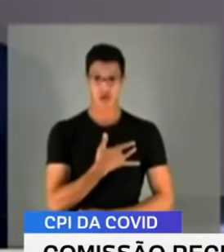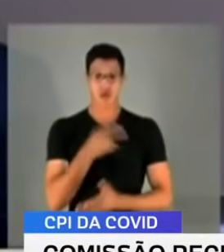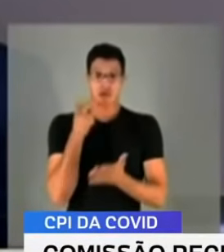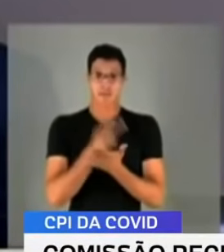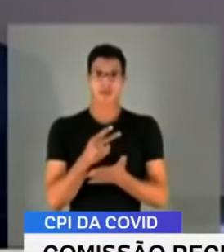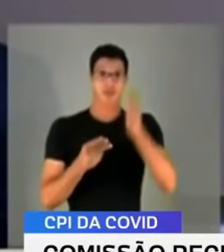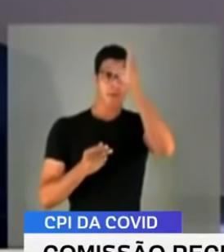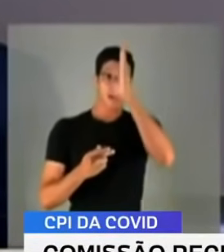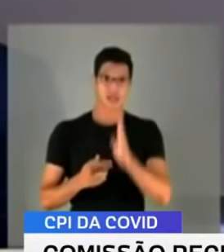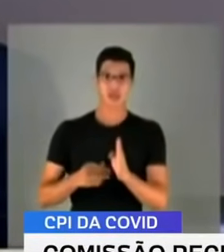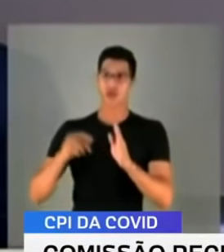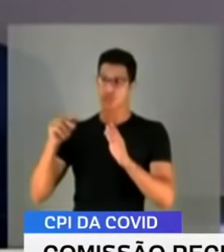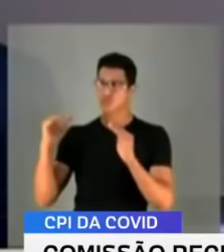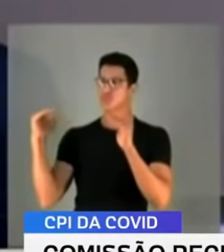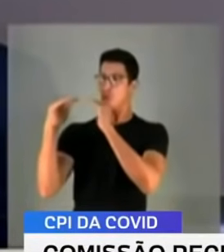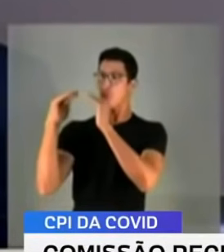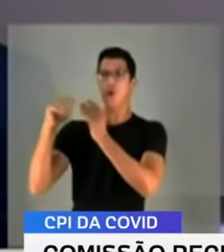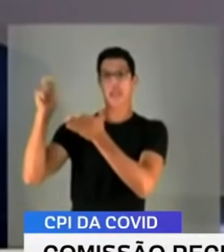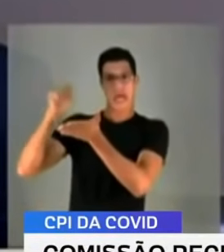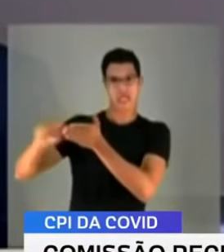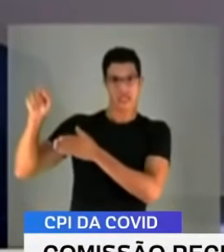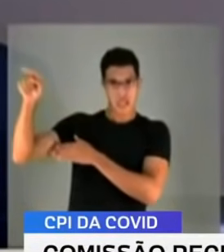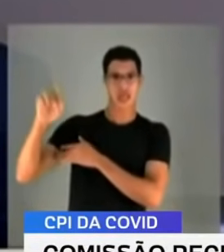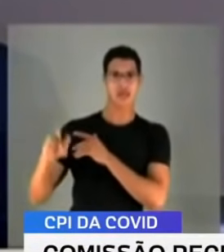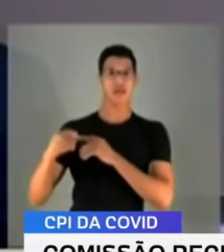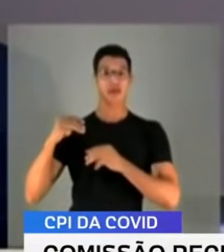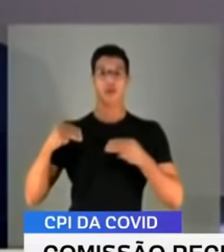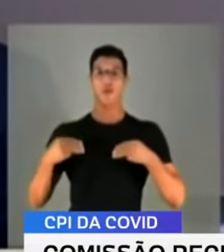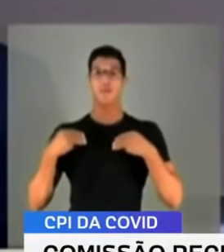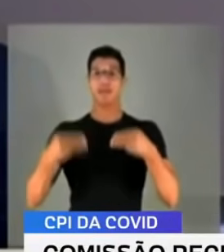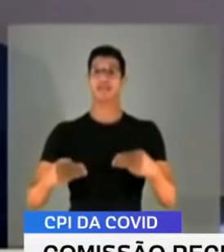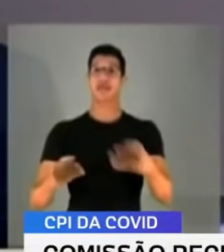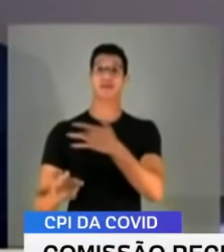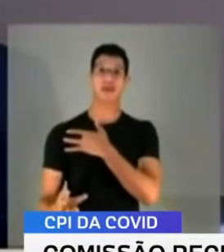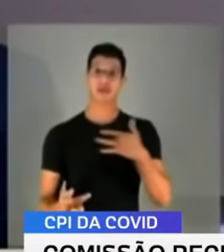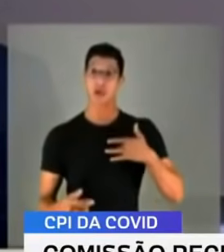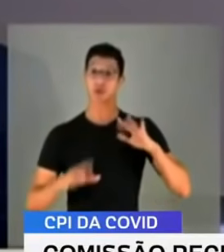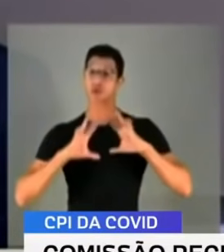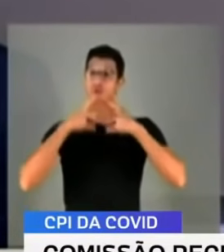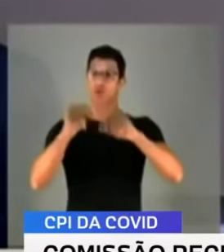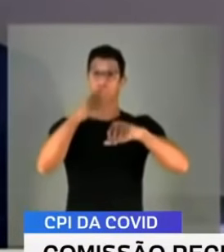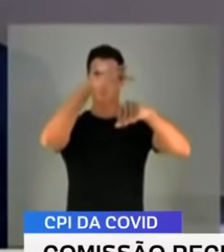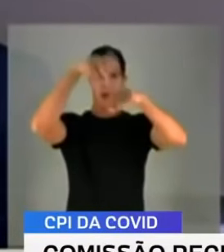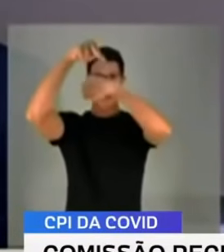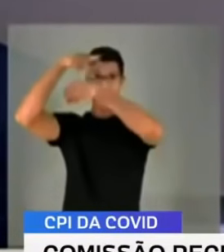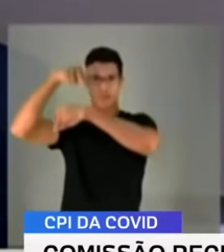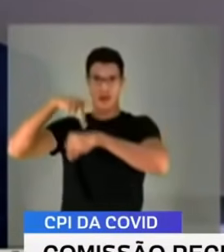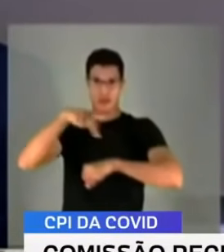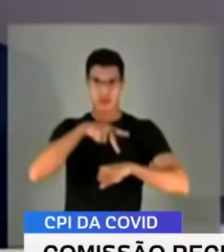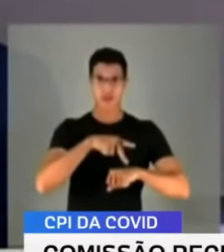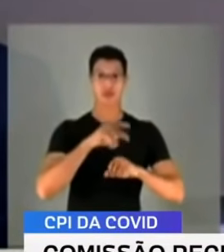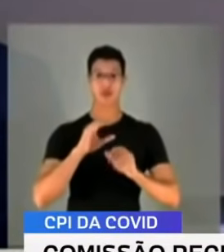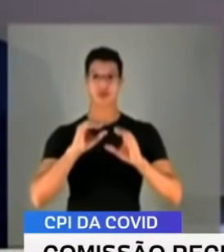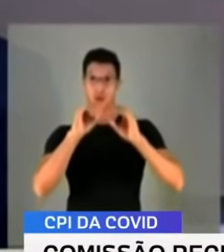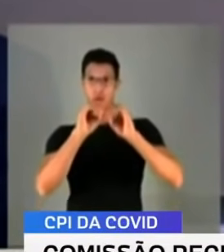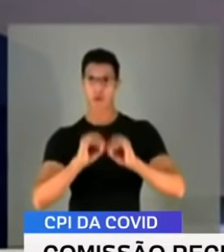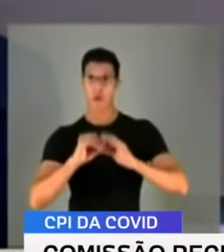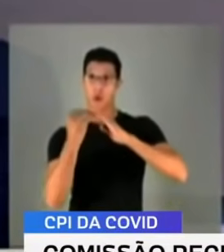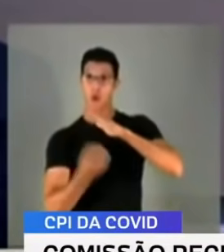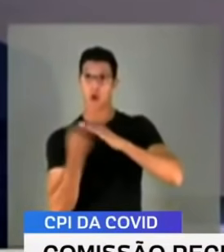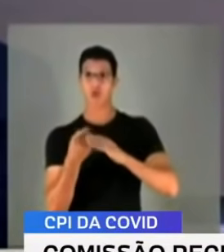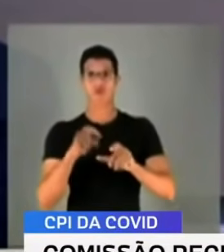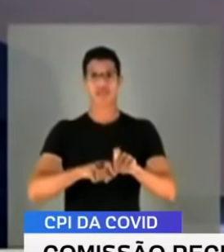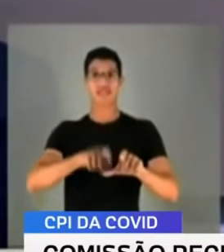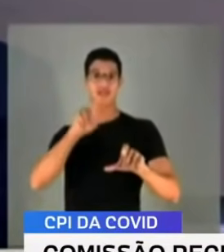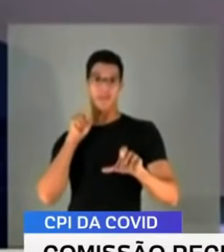Brasil seja signatário dessa entidade, o Ministério da Saúde de todos os países do mundo são órgãos